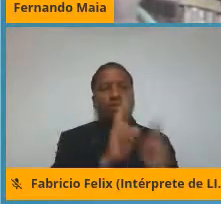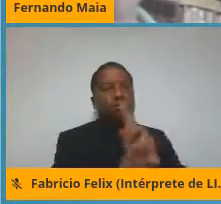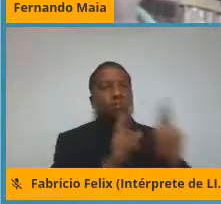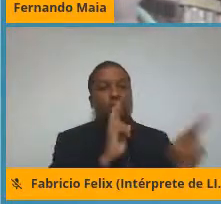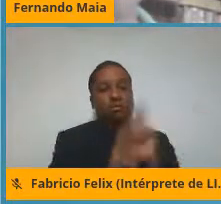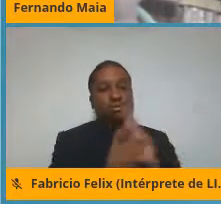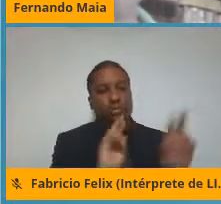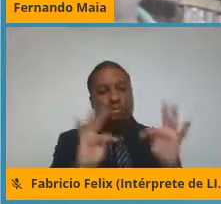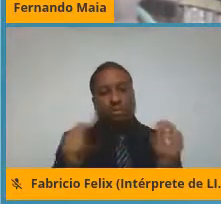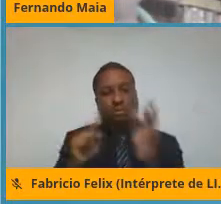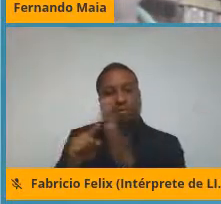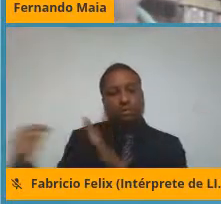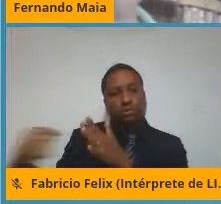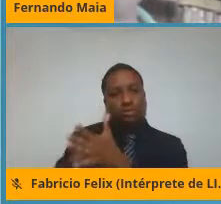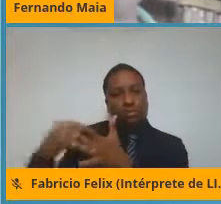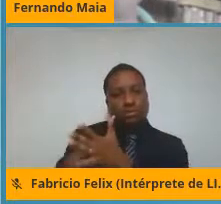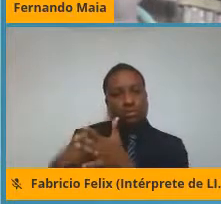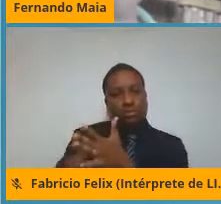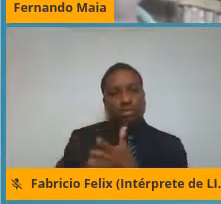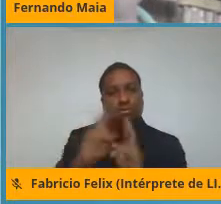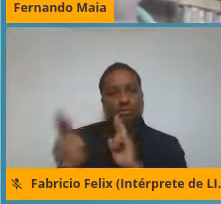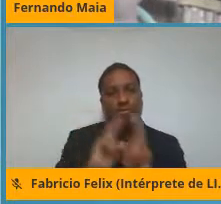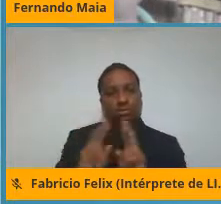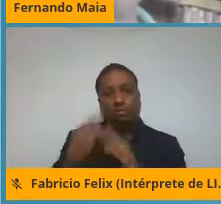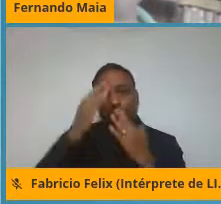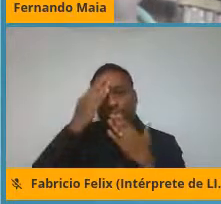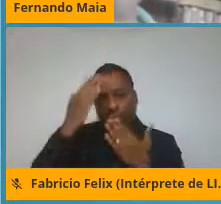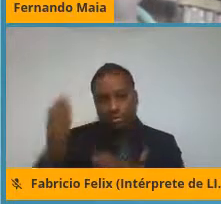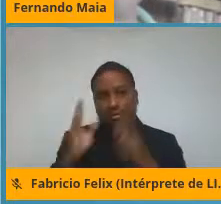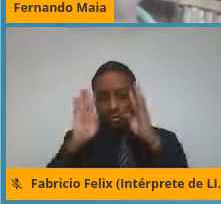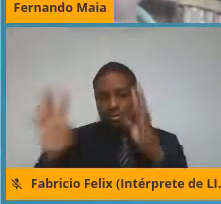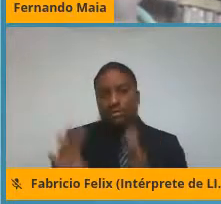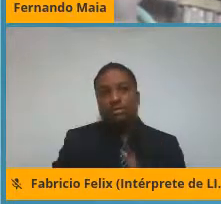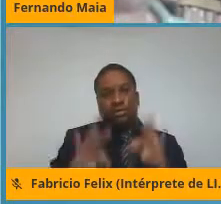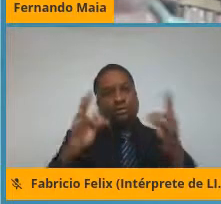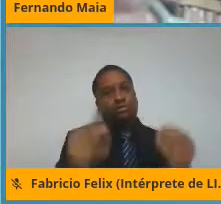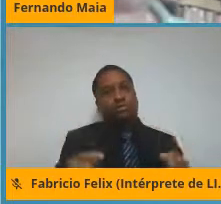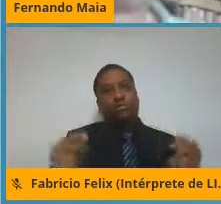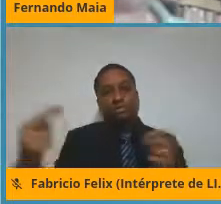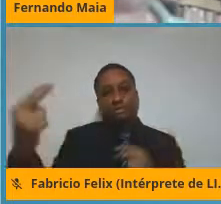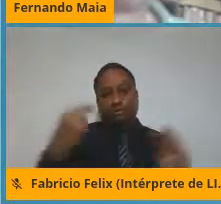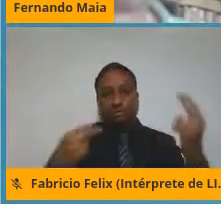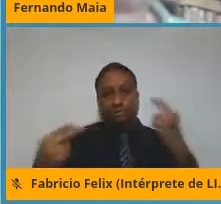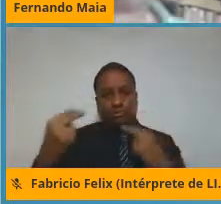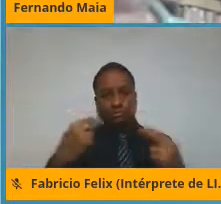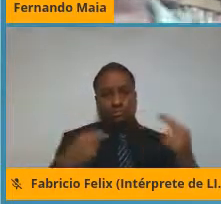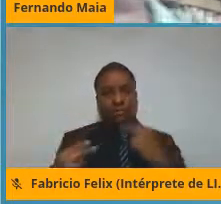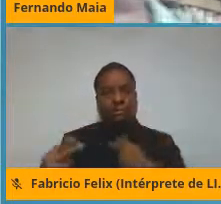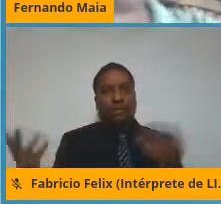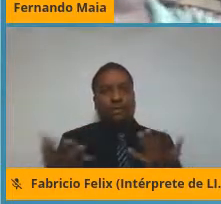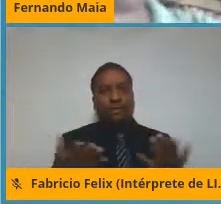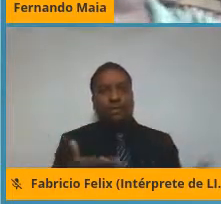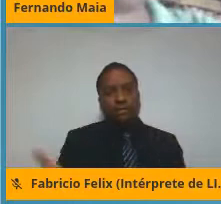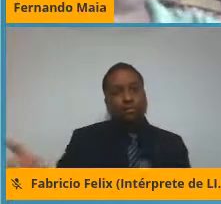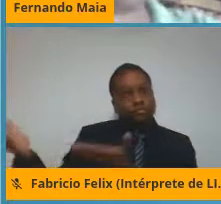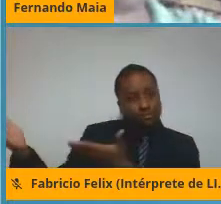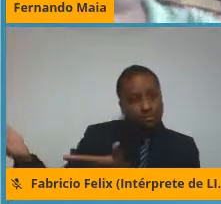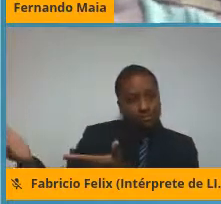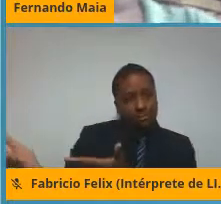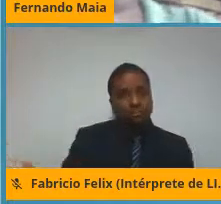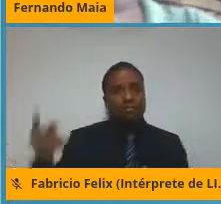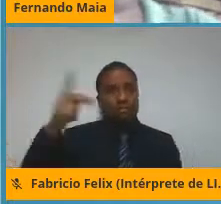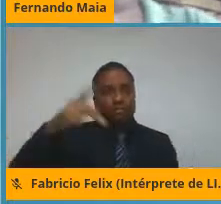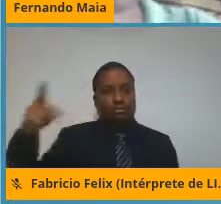certo? Então eu passo, muito obrigado pela atenção de vocês, pela atenção de todos que estão nos assistindo, e eu agora então passo a palavra ao